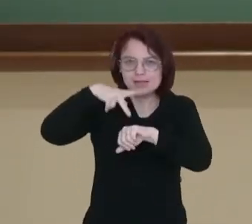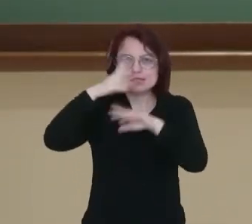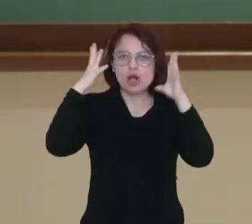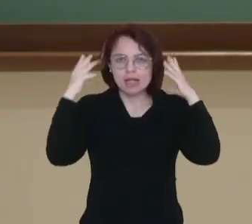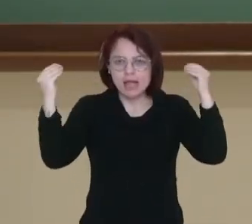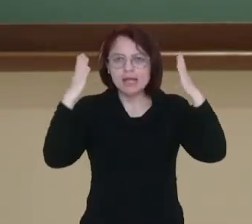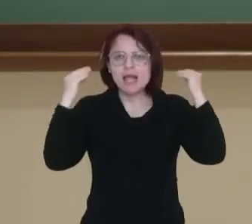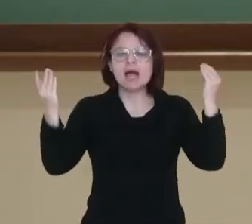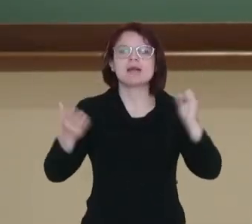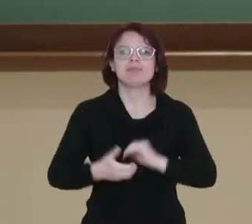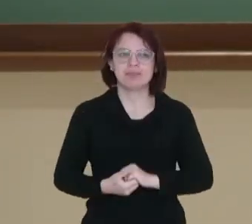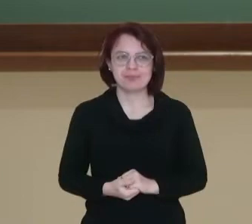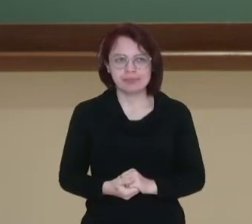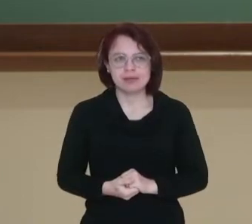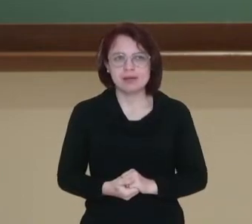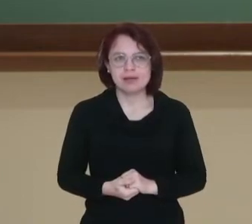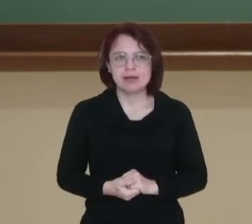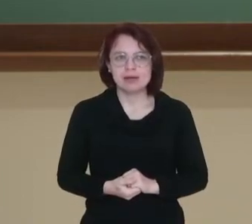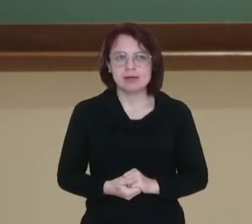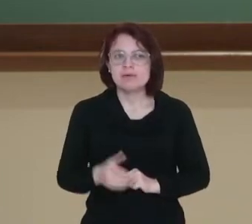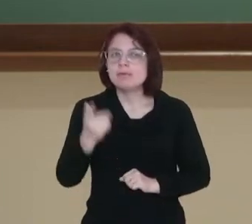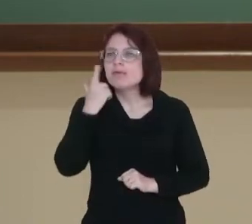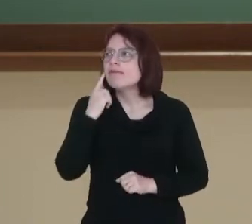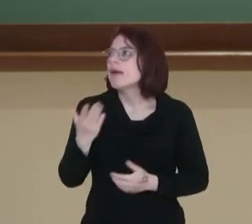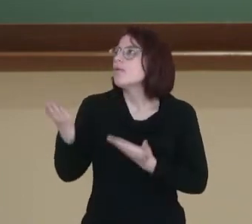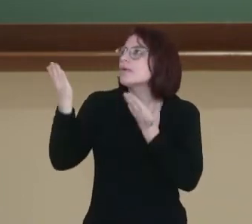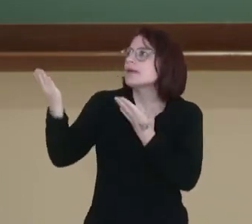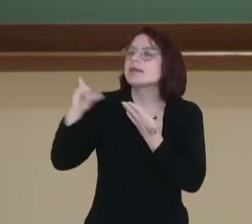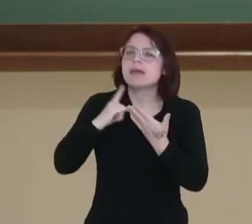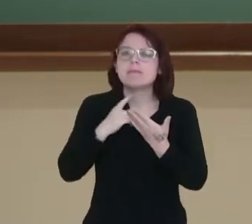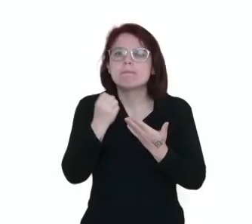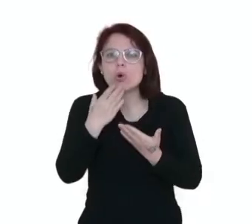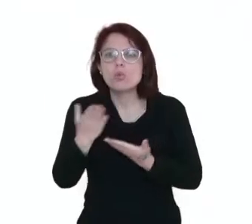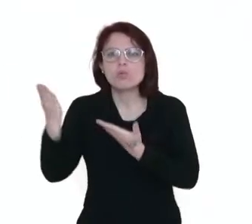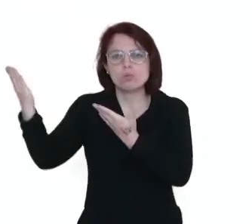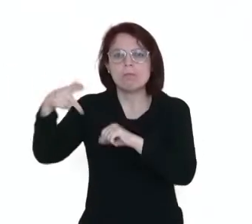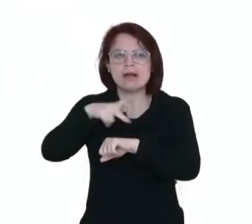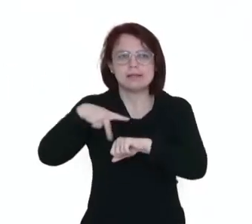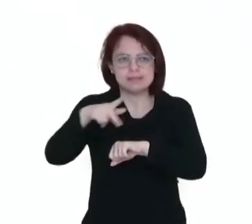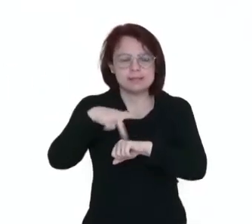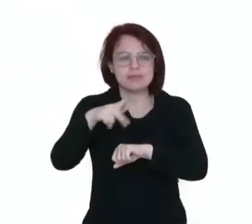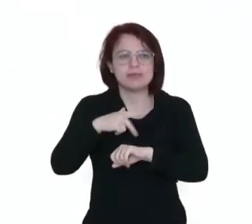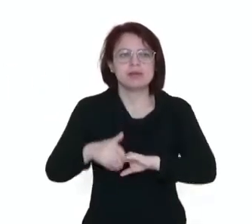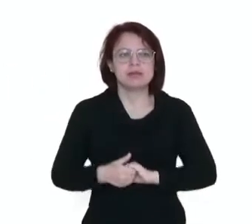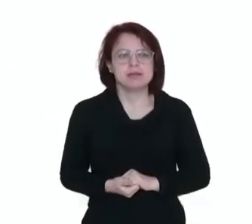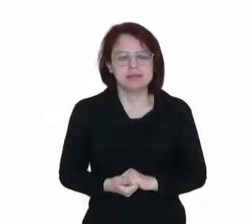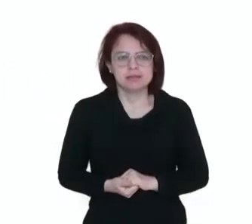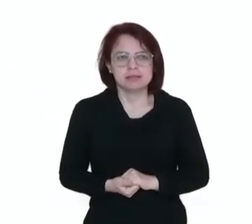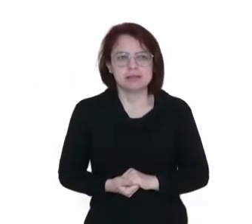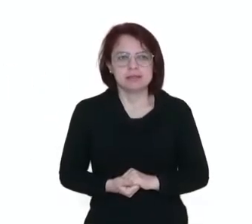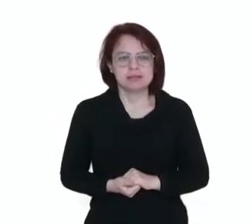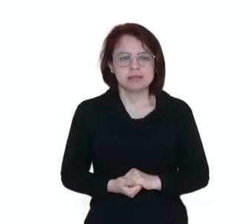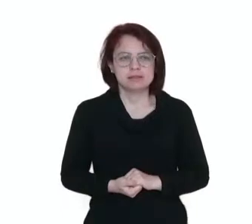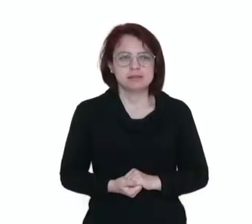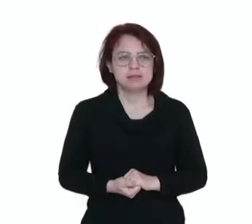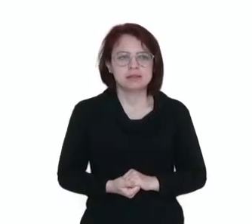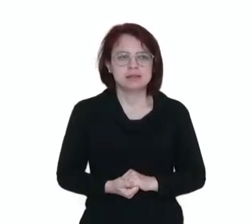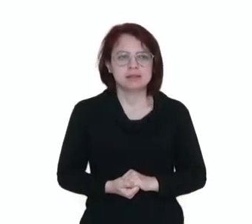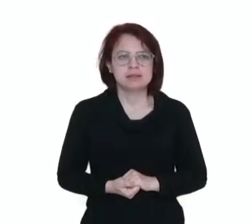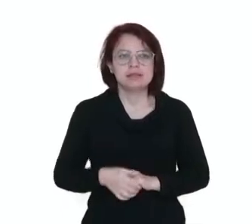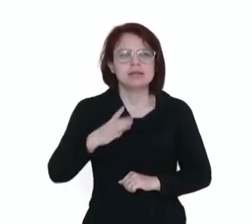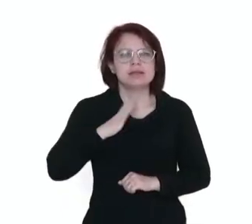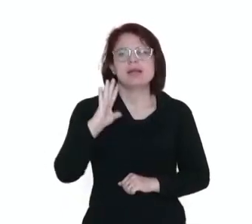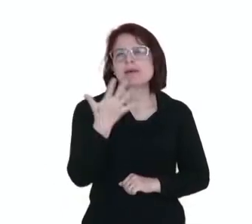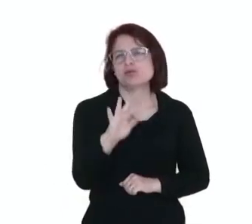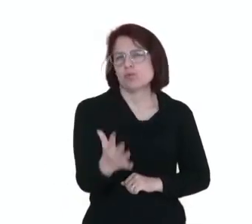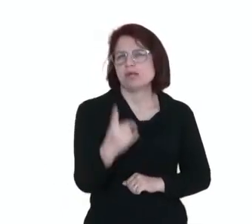Holanda? Vamos ver o que de bom acontece ali? Então, a população estimada em 17 milhões de